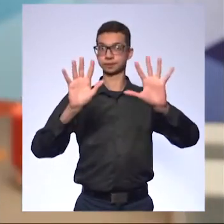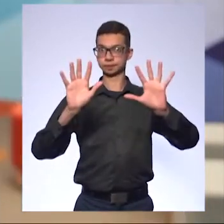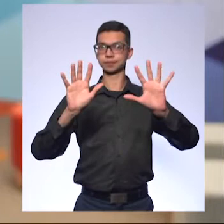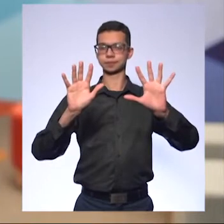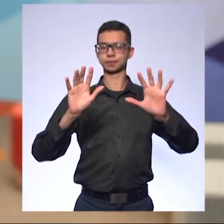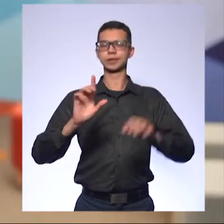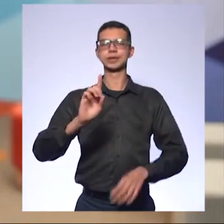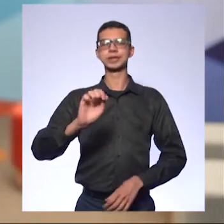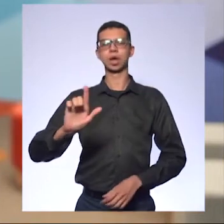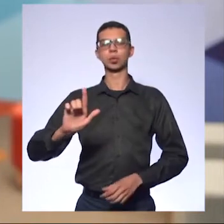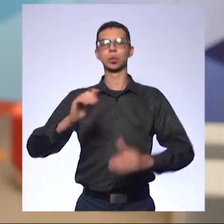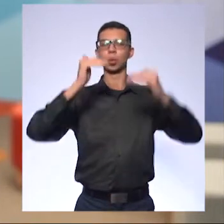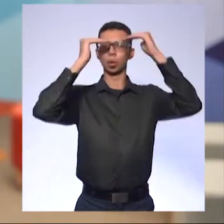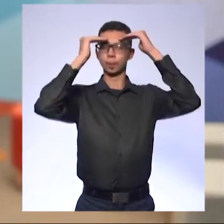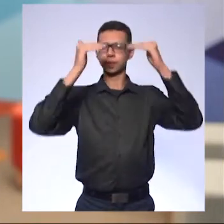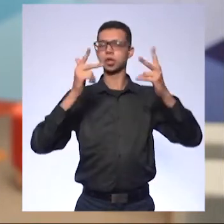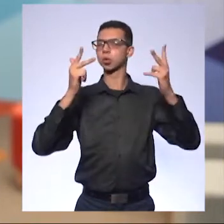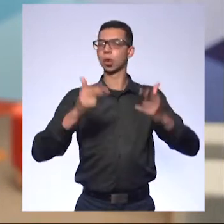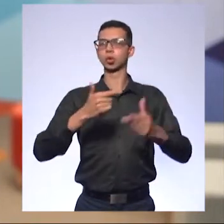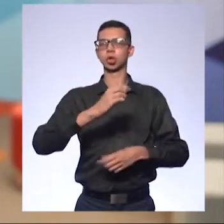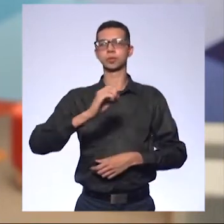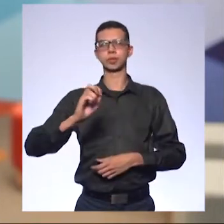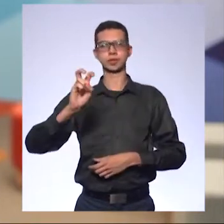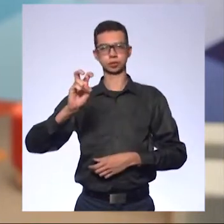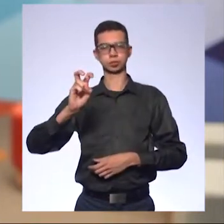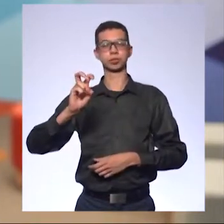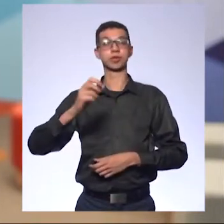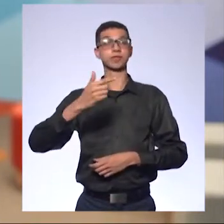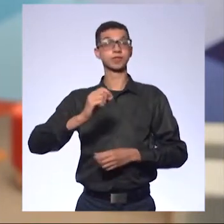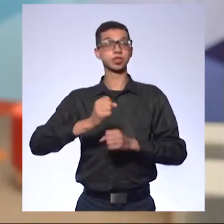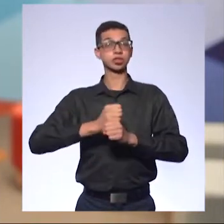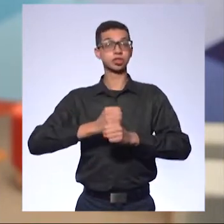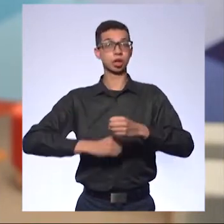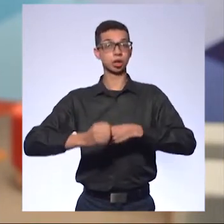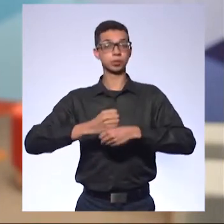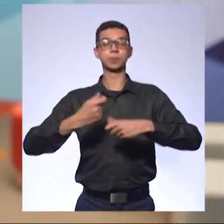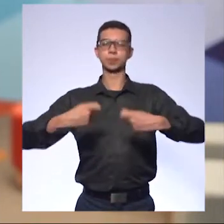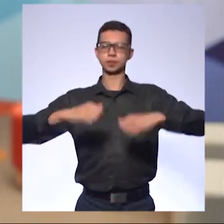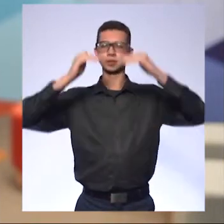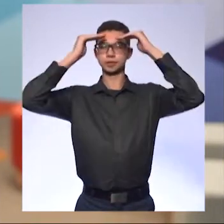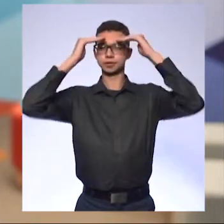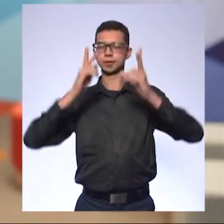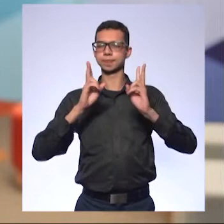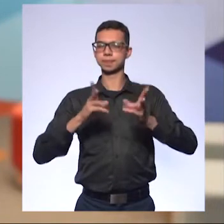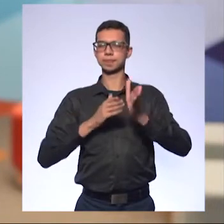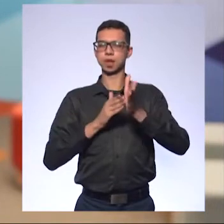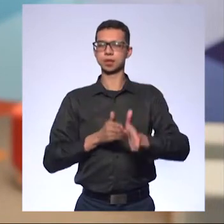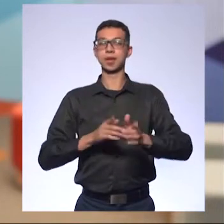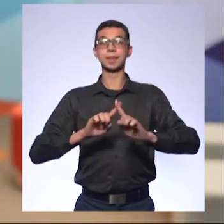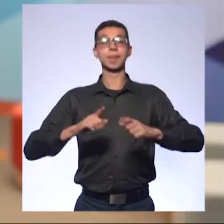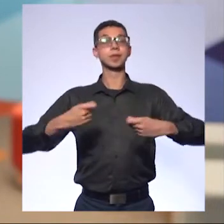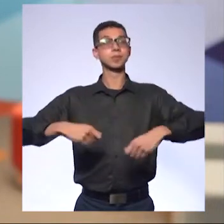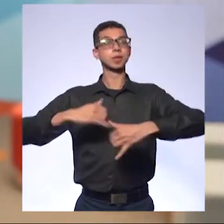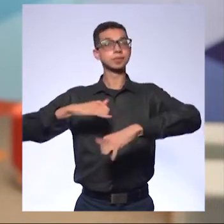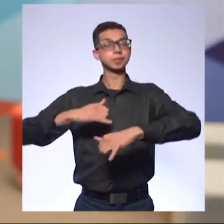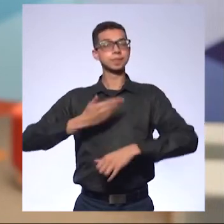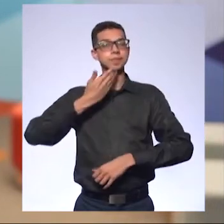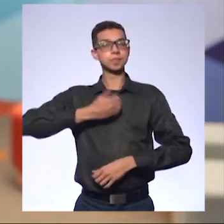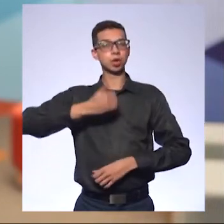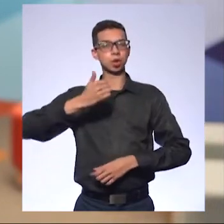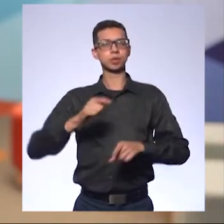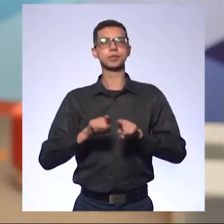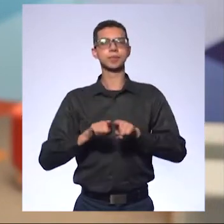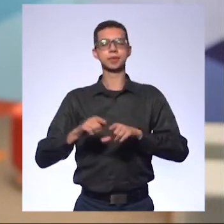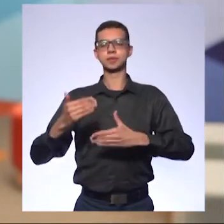em 2005, praticamente há 20 anos atrás. E tudo isso requer muito investimento em eficiência energética, em melhoria de processos